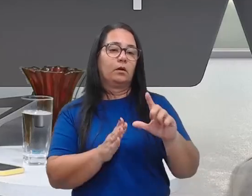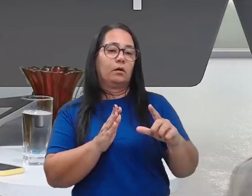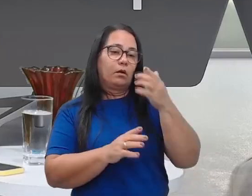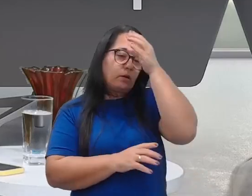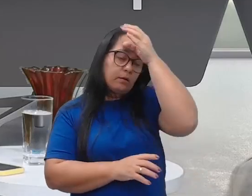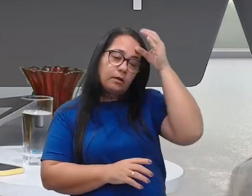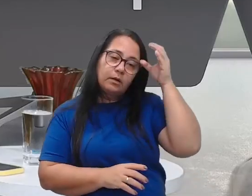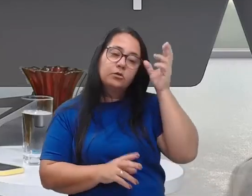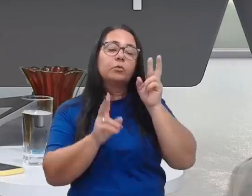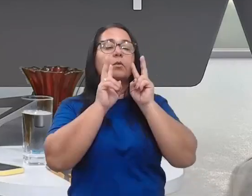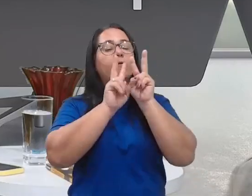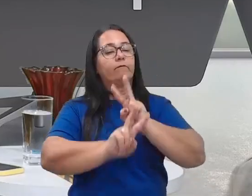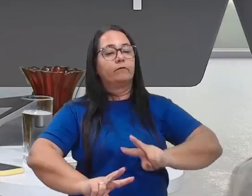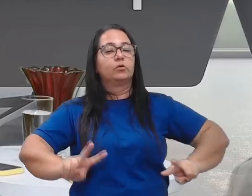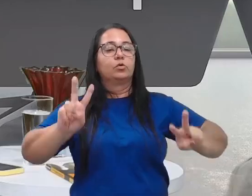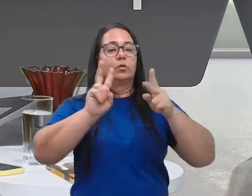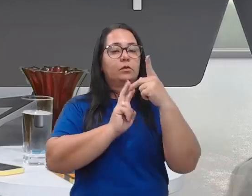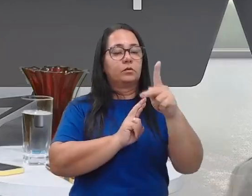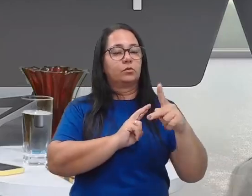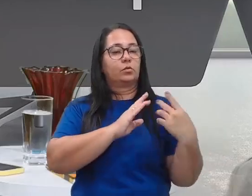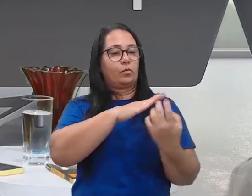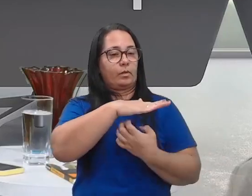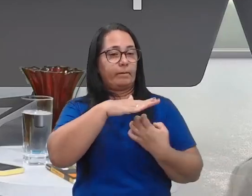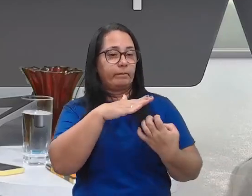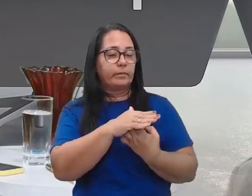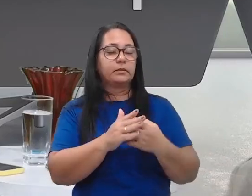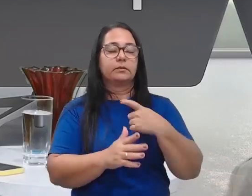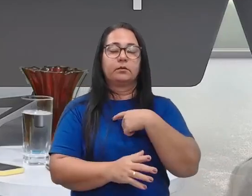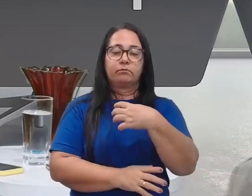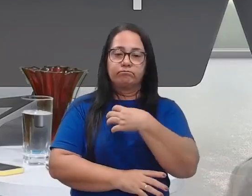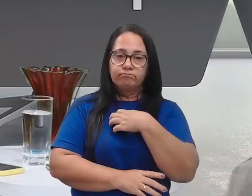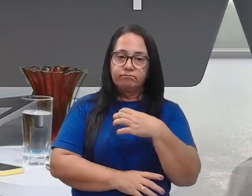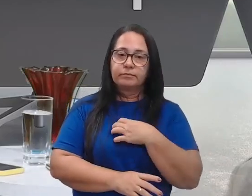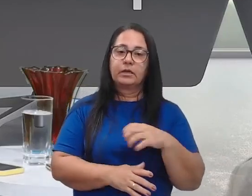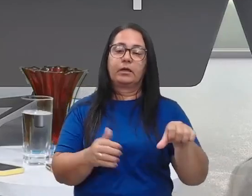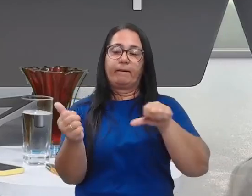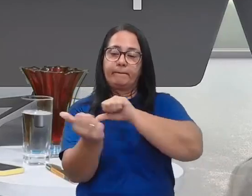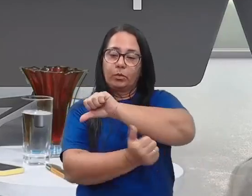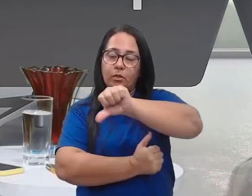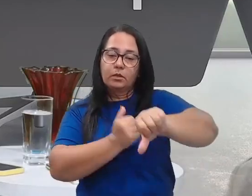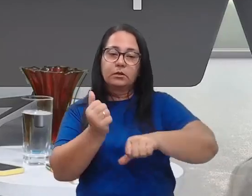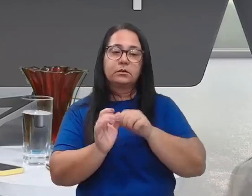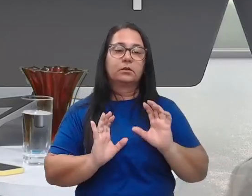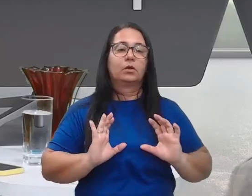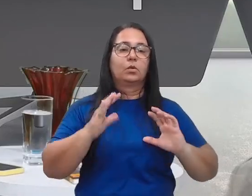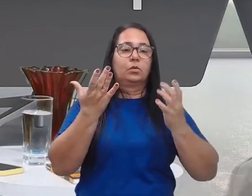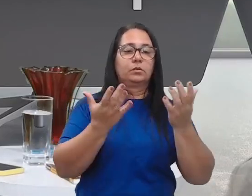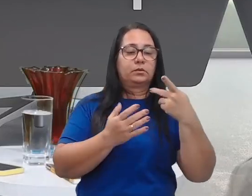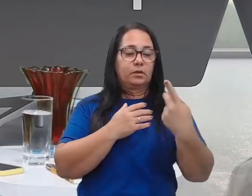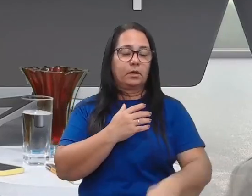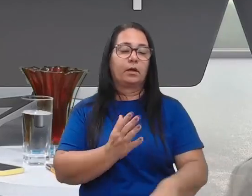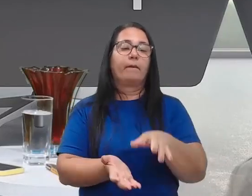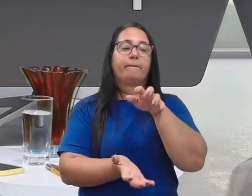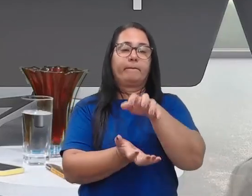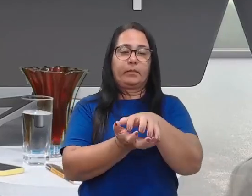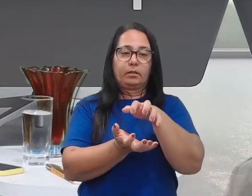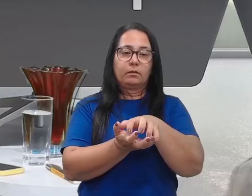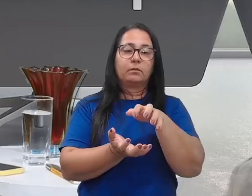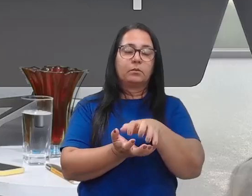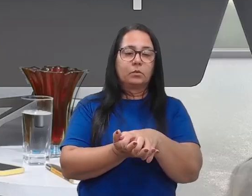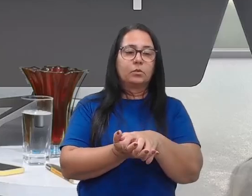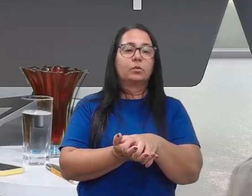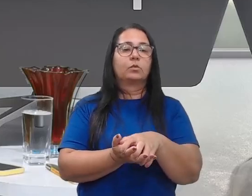Então, o impacto que isso gera nos pequenos negócios, especialmente de Pernambuco, que foi com os quais eu trabalhei,